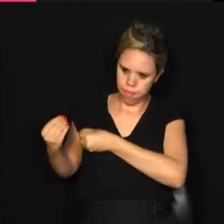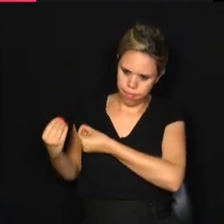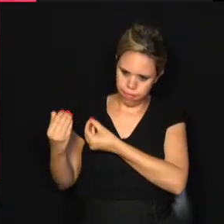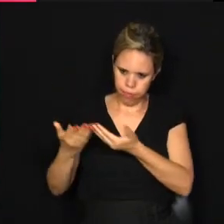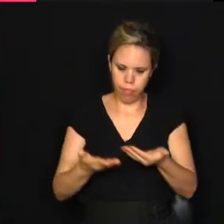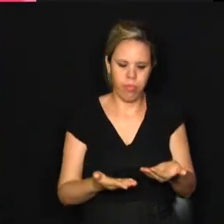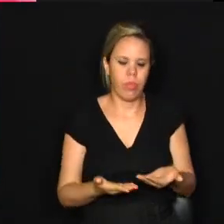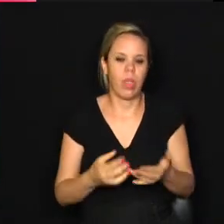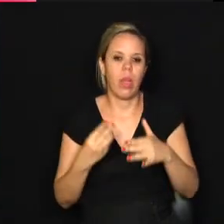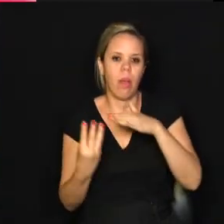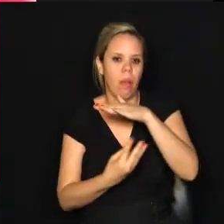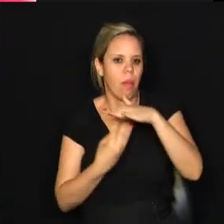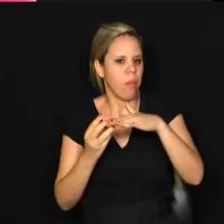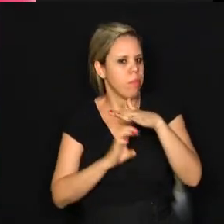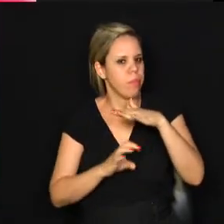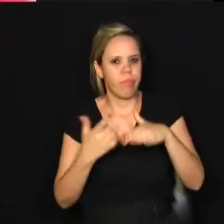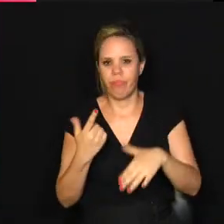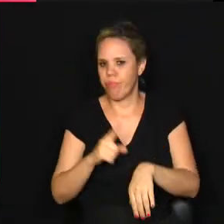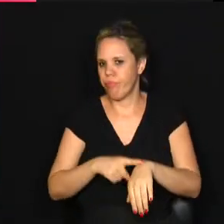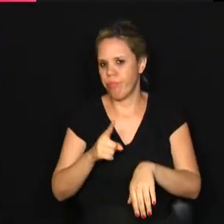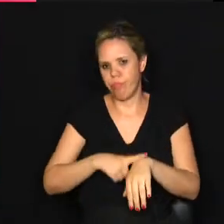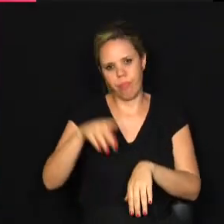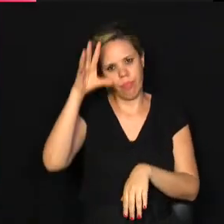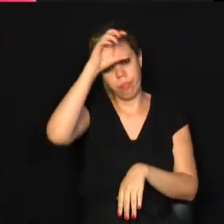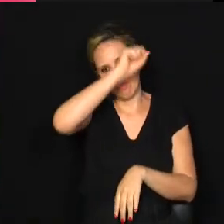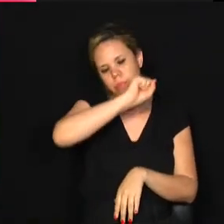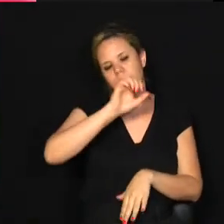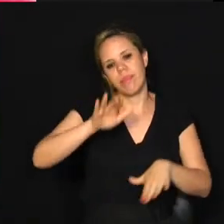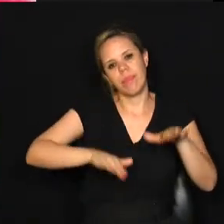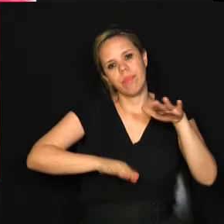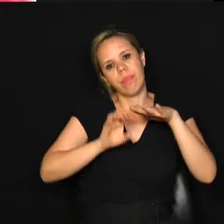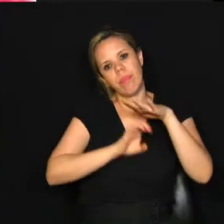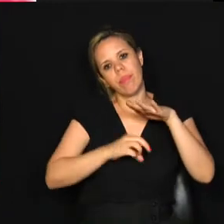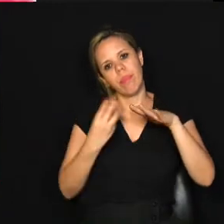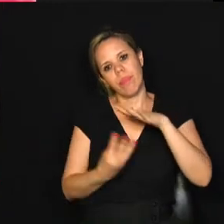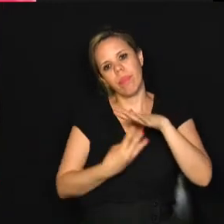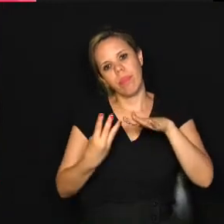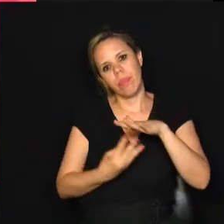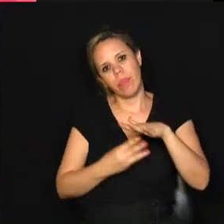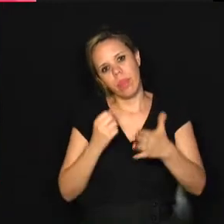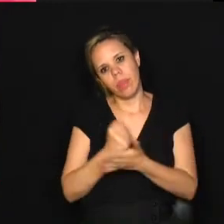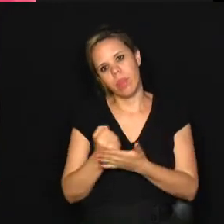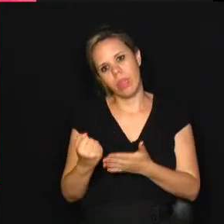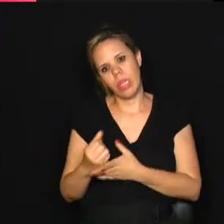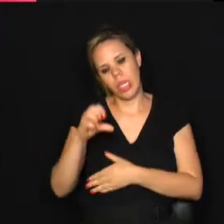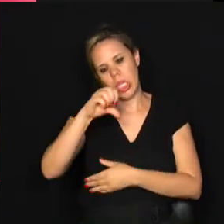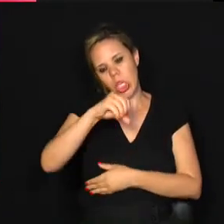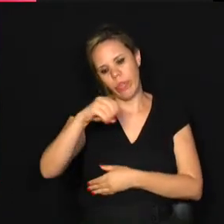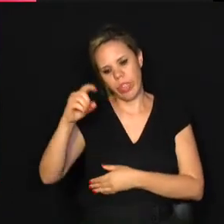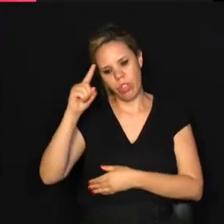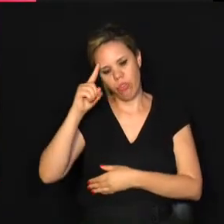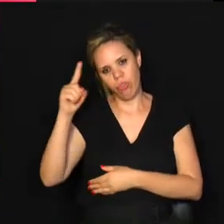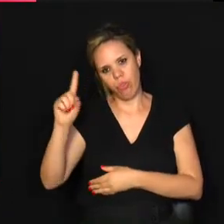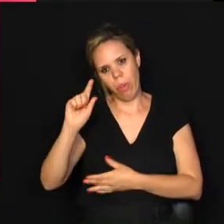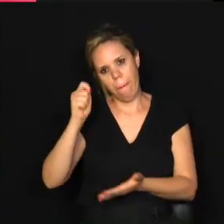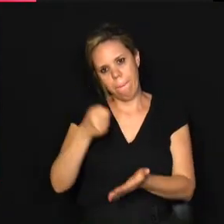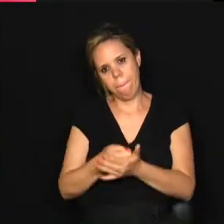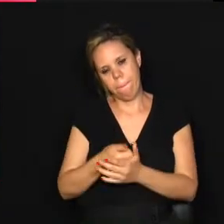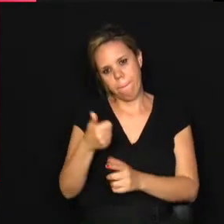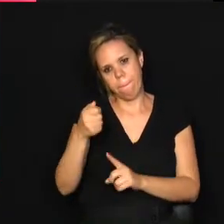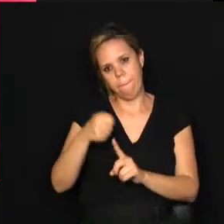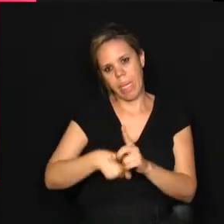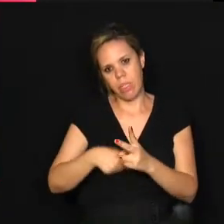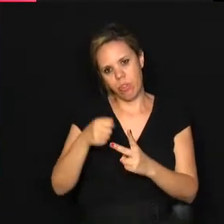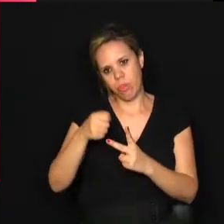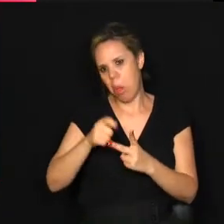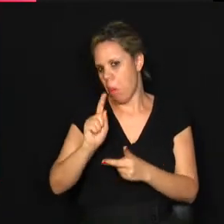os terceirizados não têm tempo de aprender. Porque normalmente as empresas terceirizadas fazem um contrato de 90 dias, paga o primeiro mês, do segundo mês